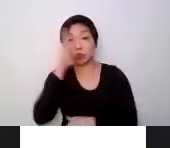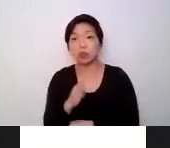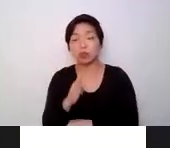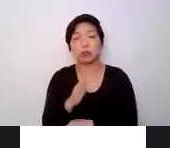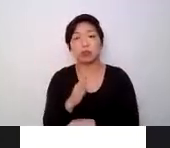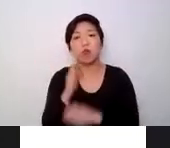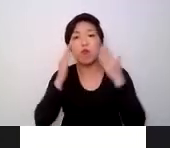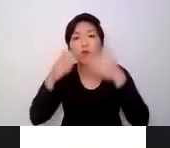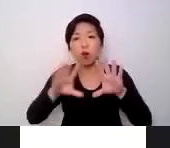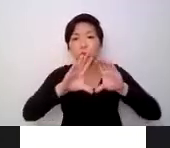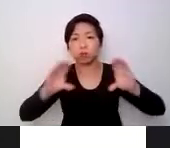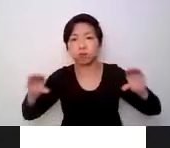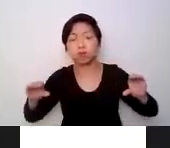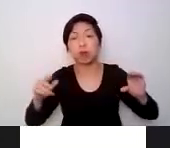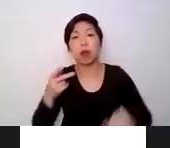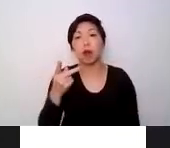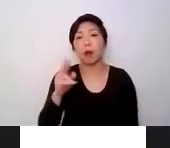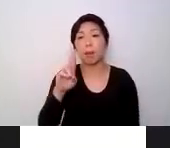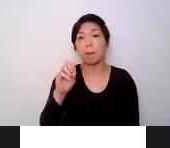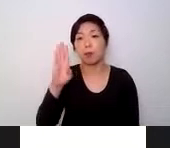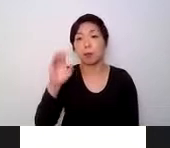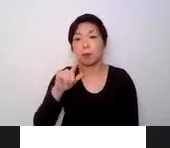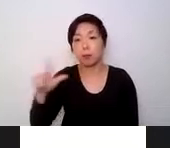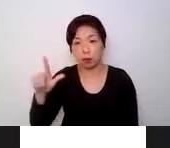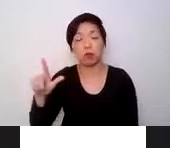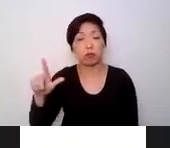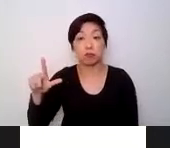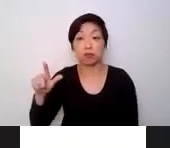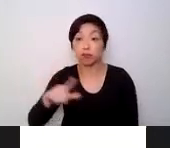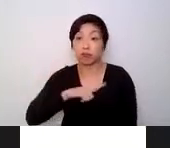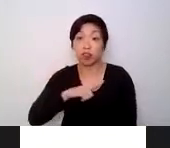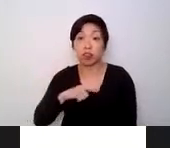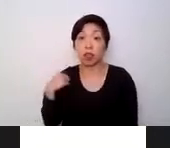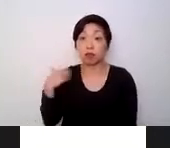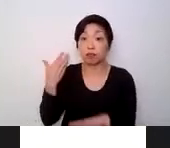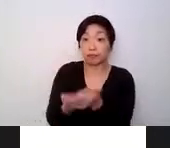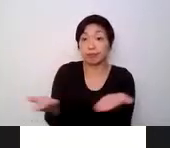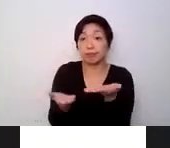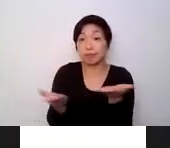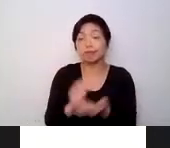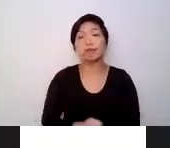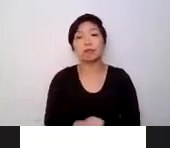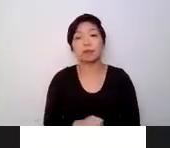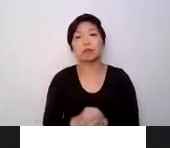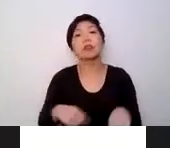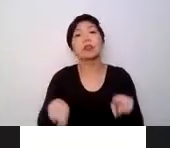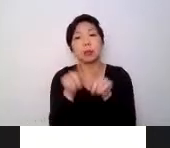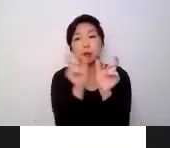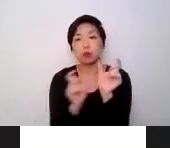colchões que foi a Probel ainda existente até hoje e além do novo sobrenome